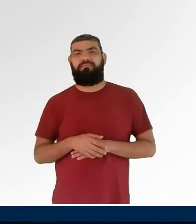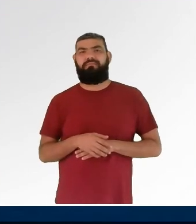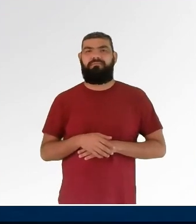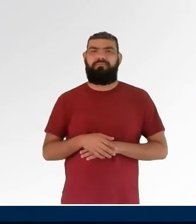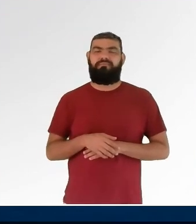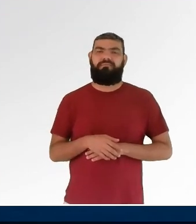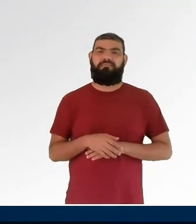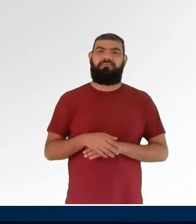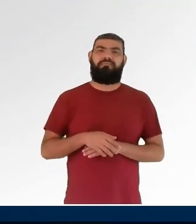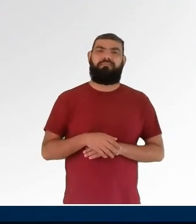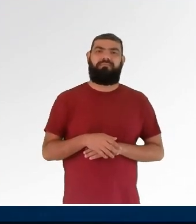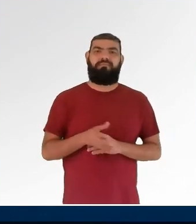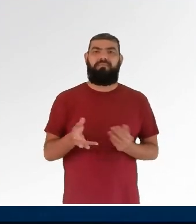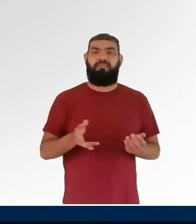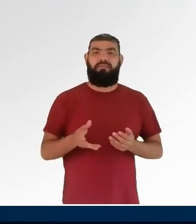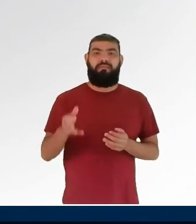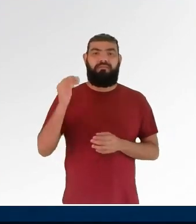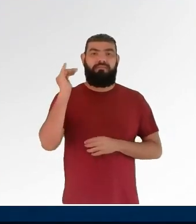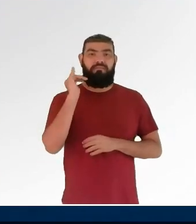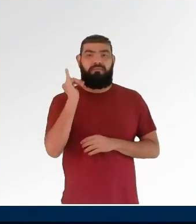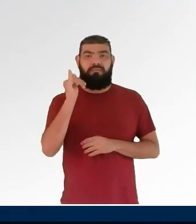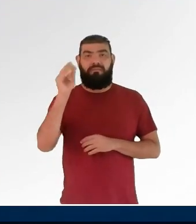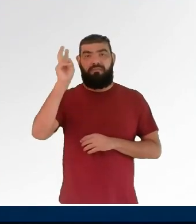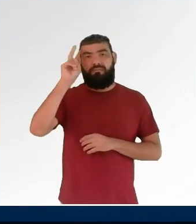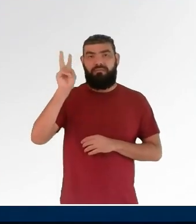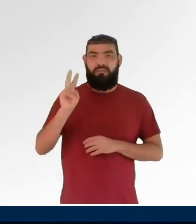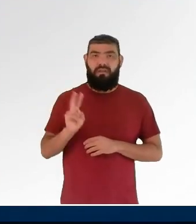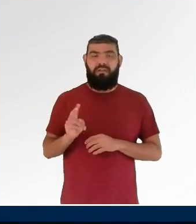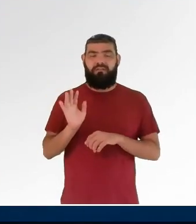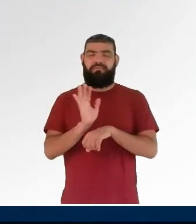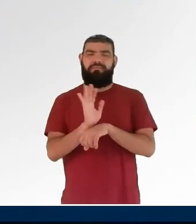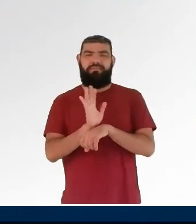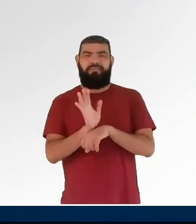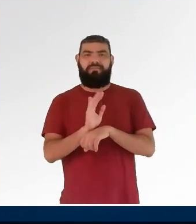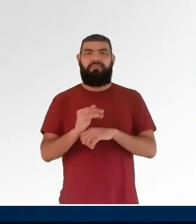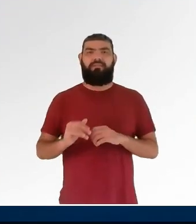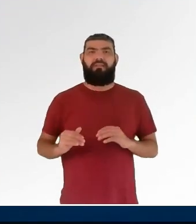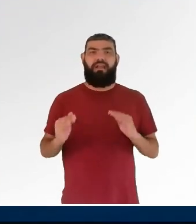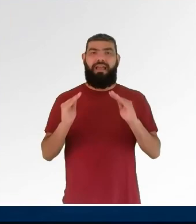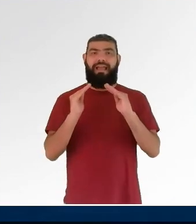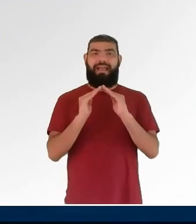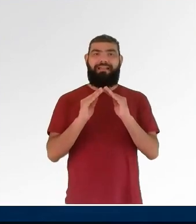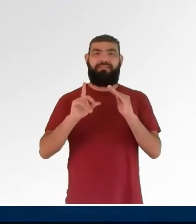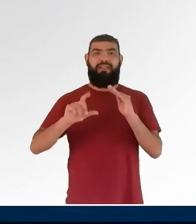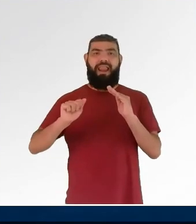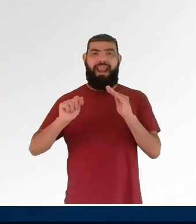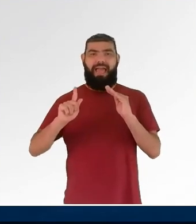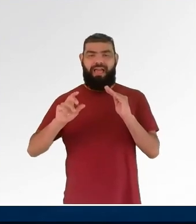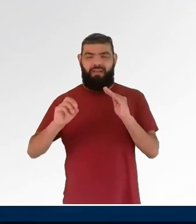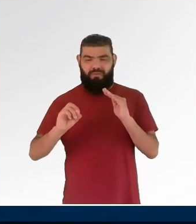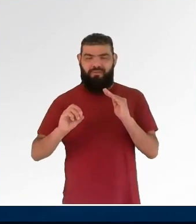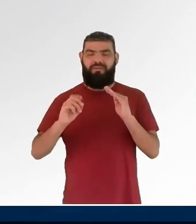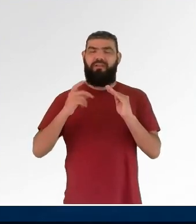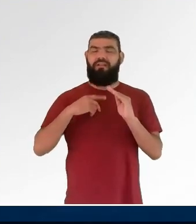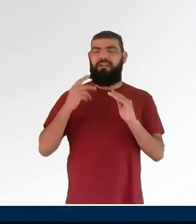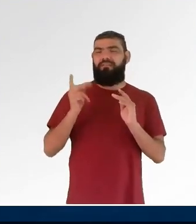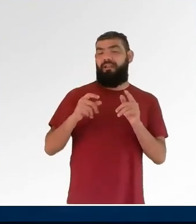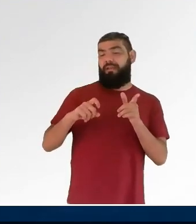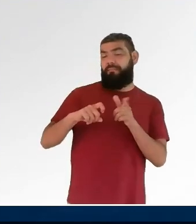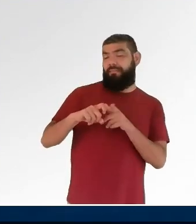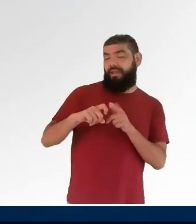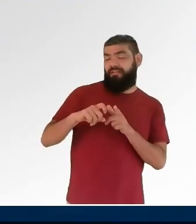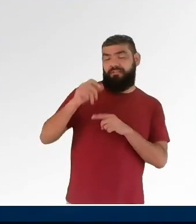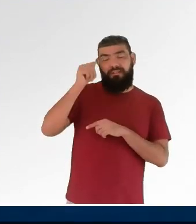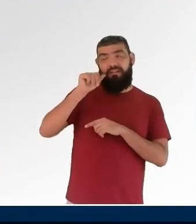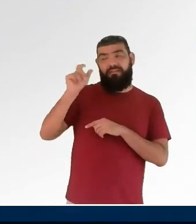um filme que eu gosto muito. Ele se chama A Casa do Lago e conta a história de uma médica, a Kate Foster,